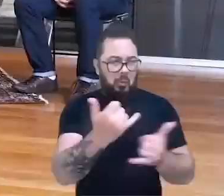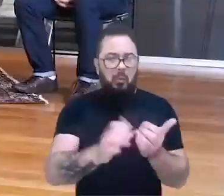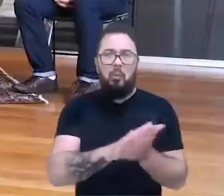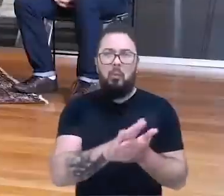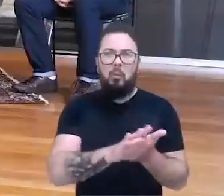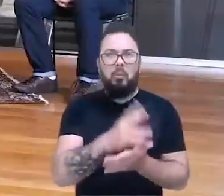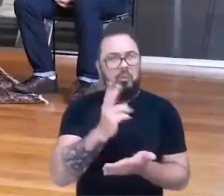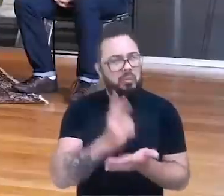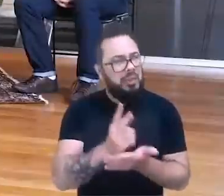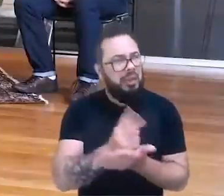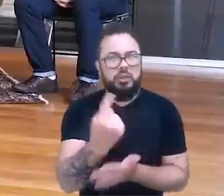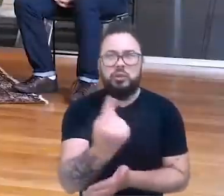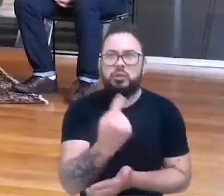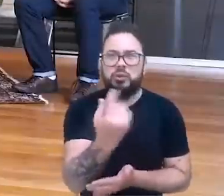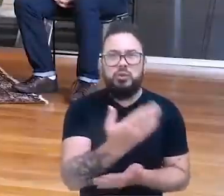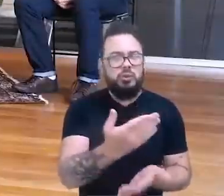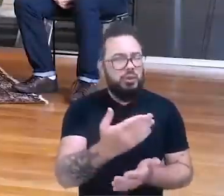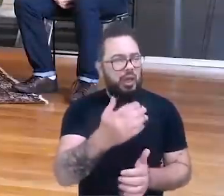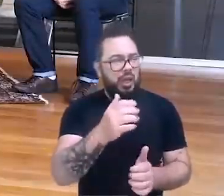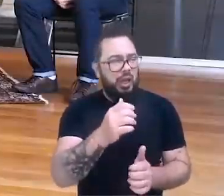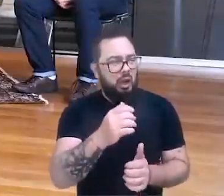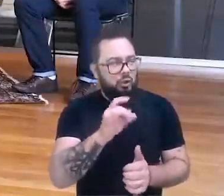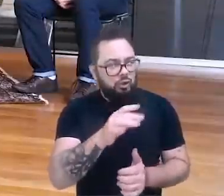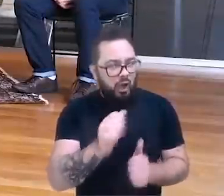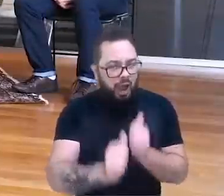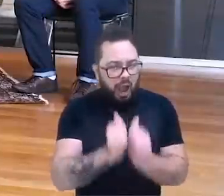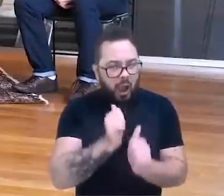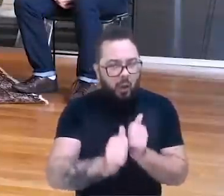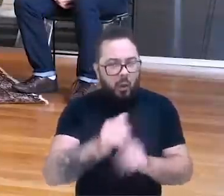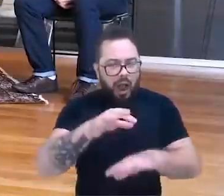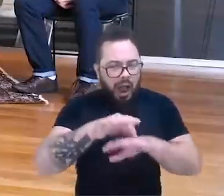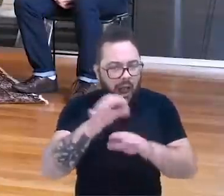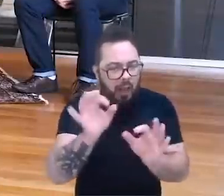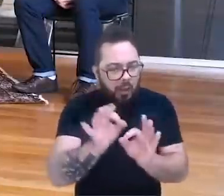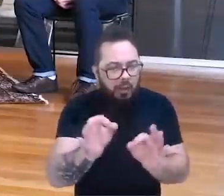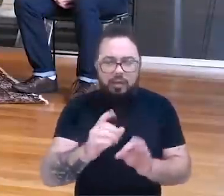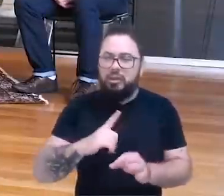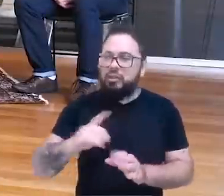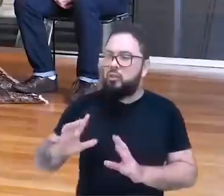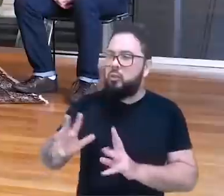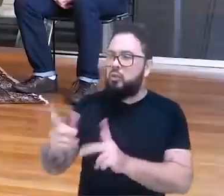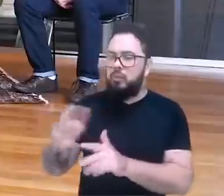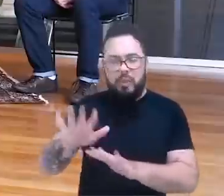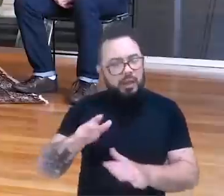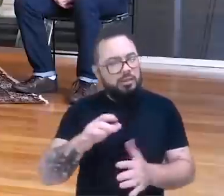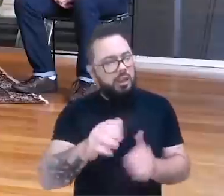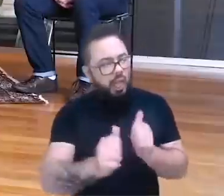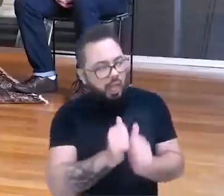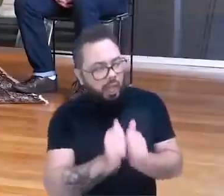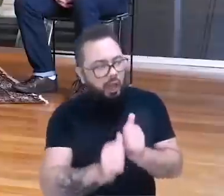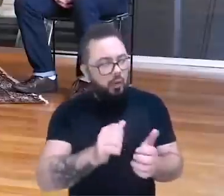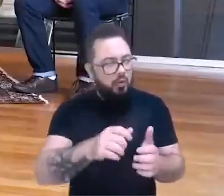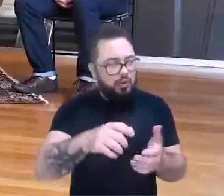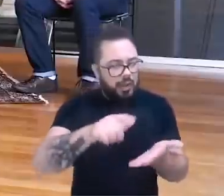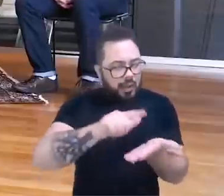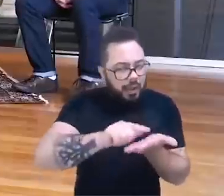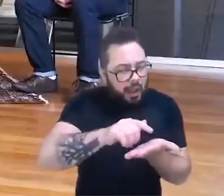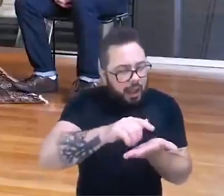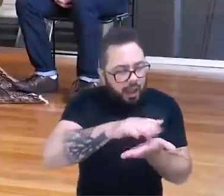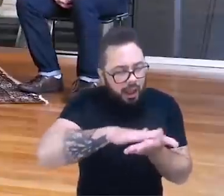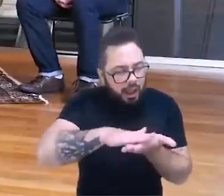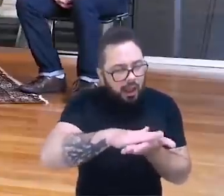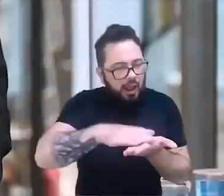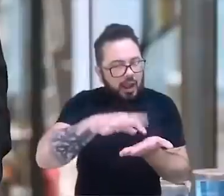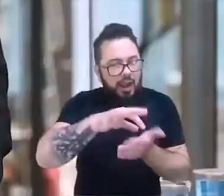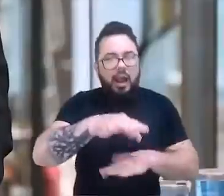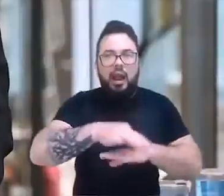e sempre está sozinho só come arroz hambúrguer tudo que tem nessa casa ele não come Ele come arroz e hambúrguer arroz hambúrguer e essa mulher